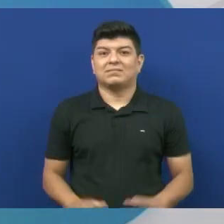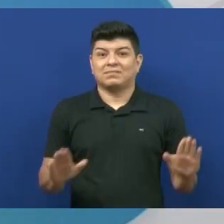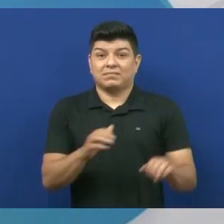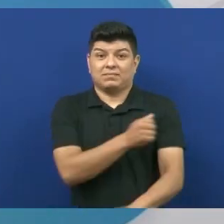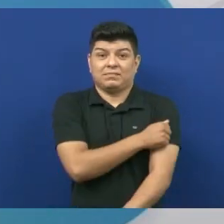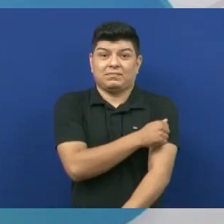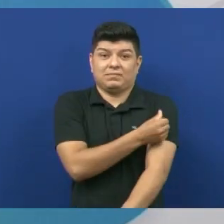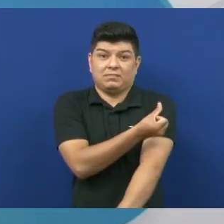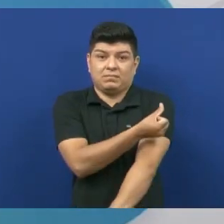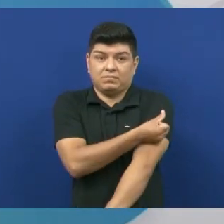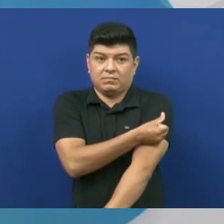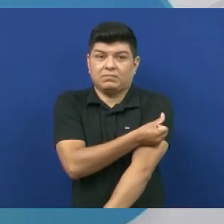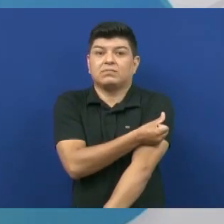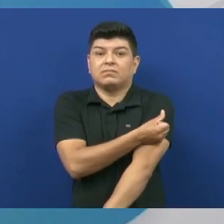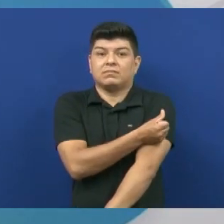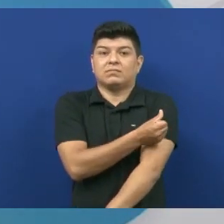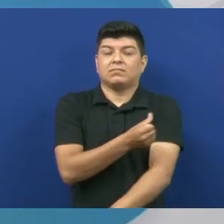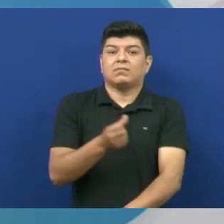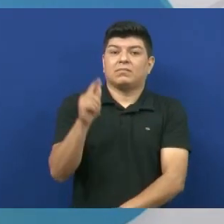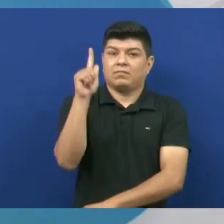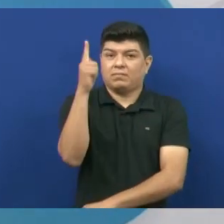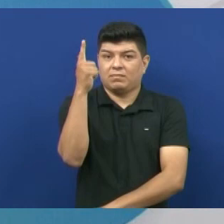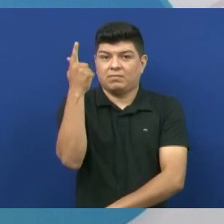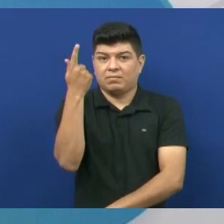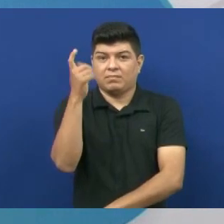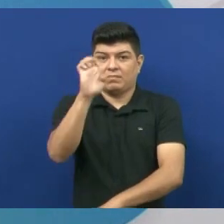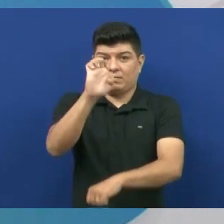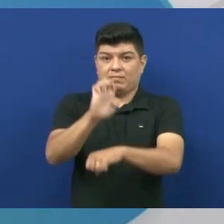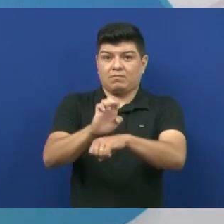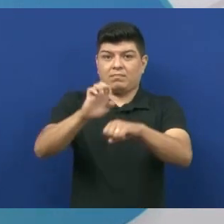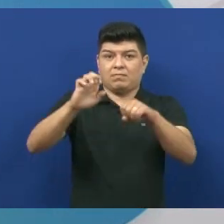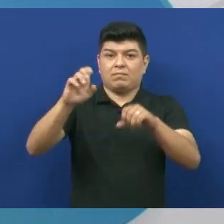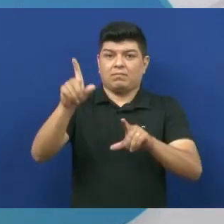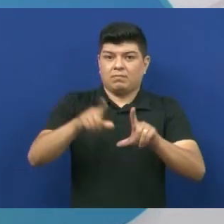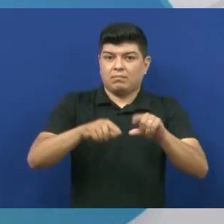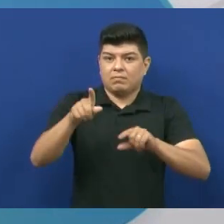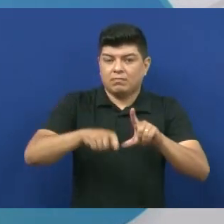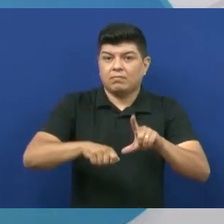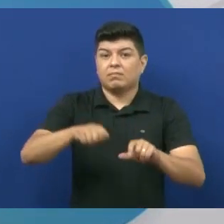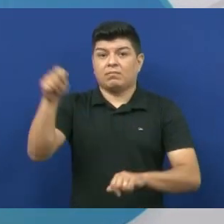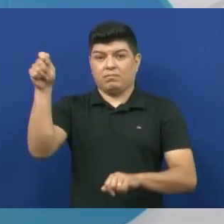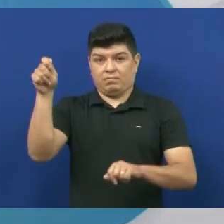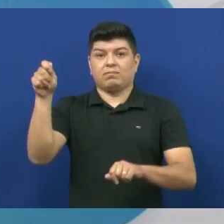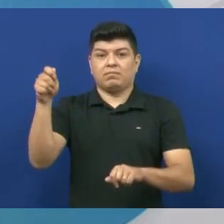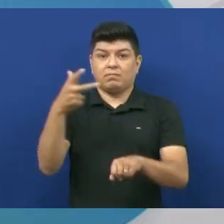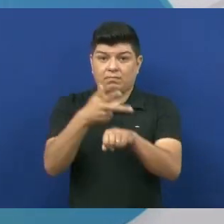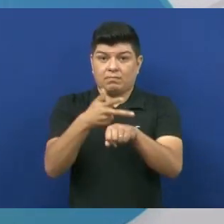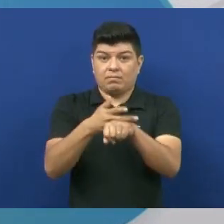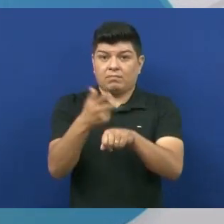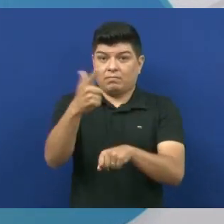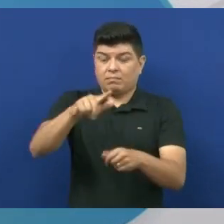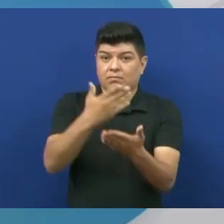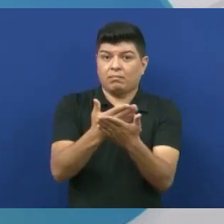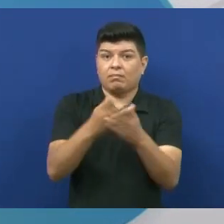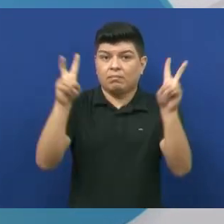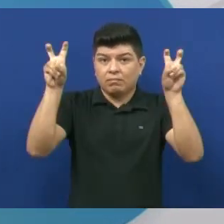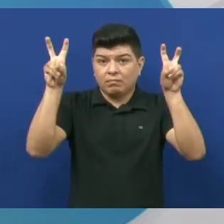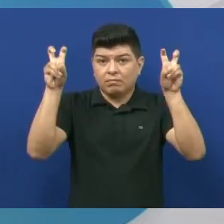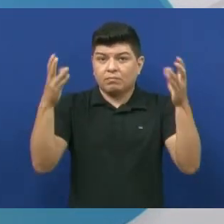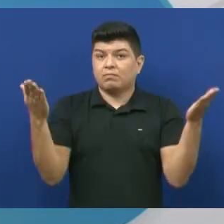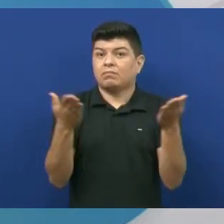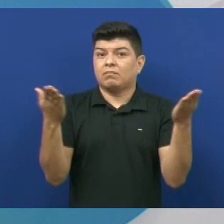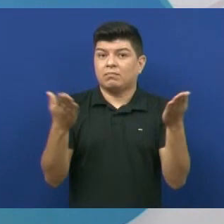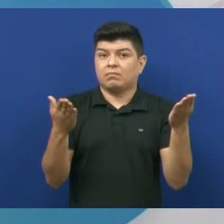Olá, alunos do sexto ano de Geografia do Estado do Acre. Estamos aqui para gravar mais uma aula para vocês. E o tema de nossa aula hoje